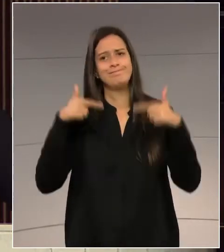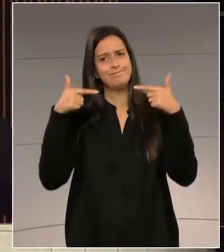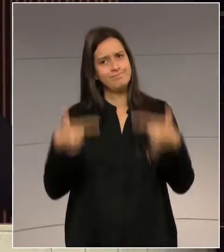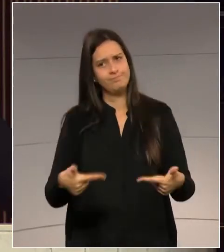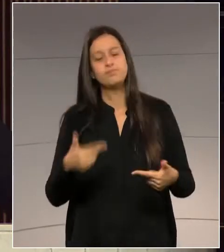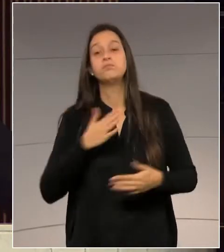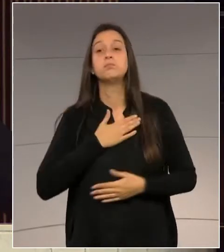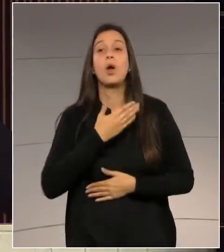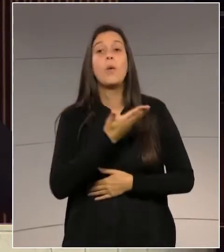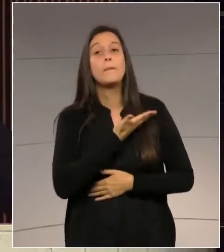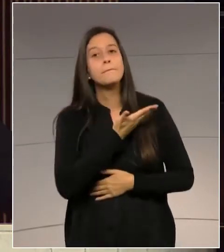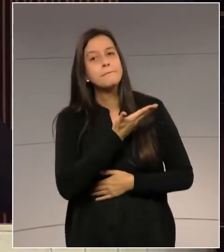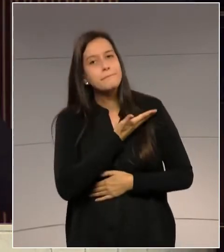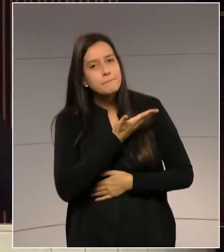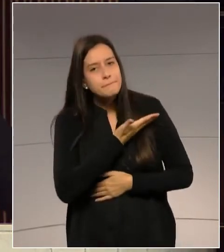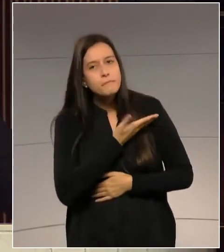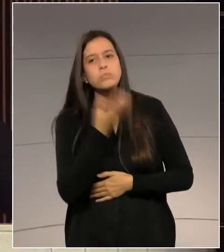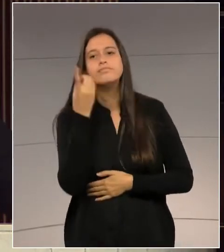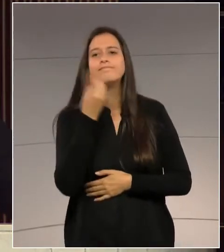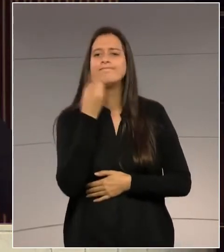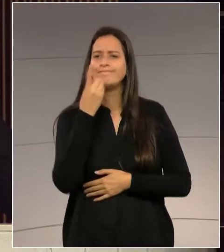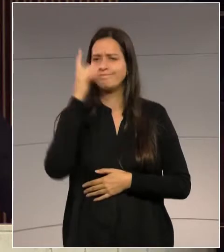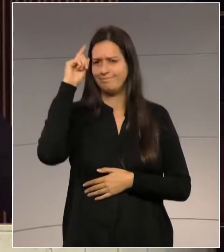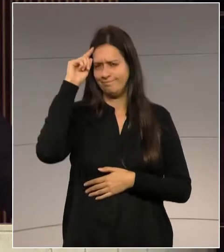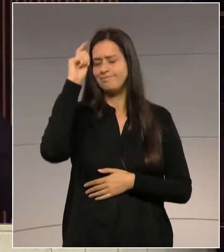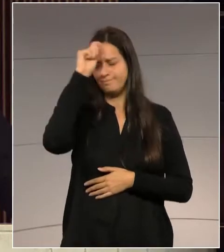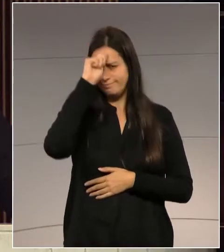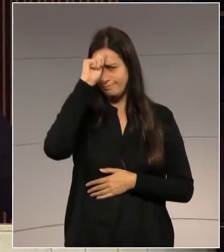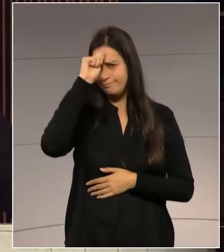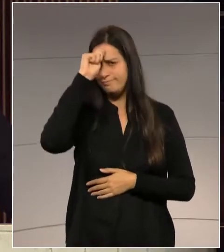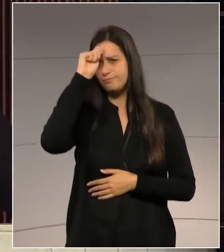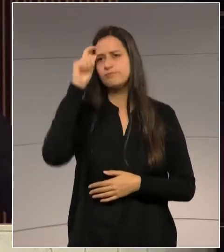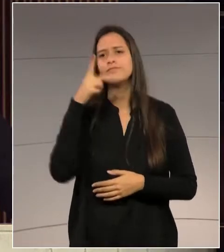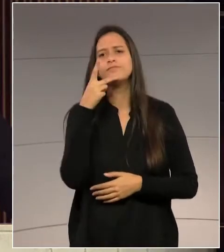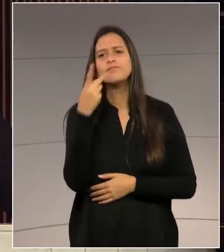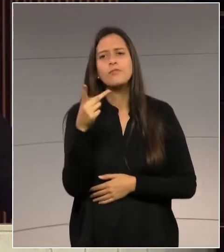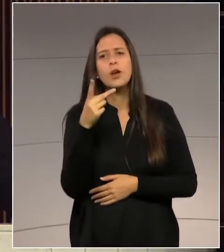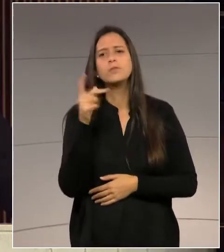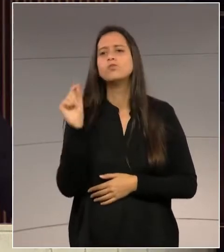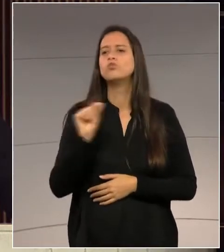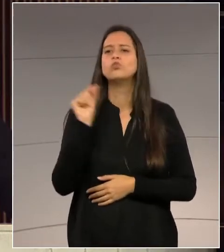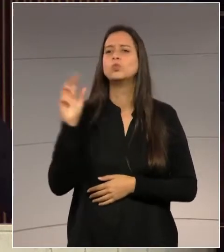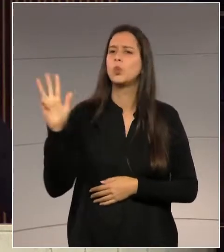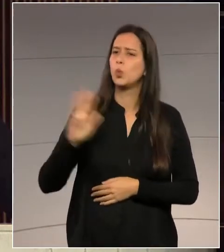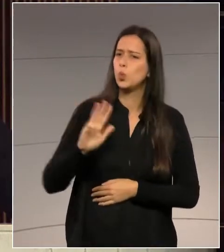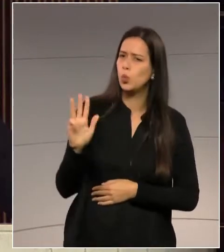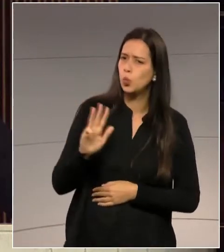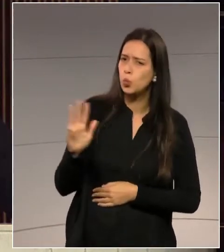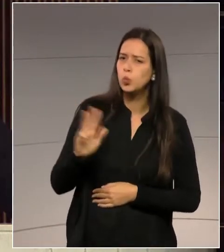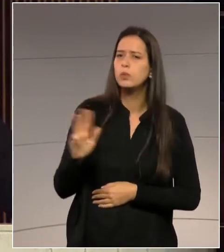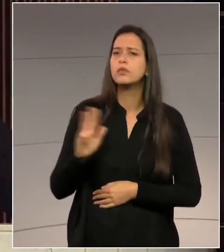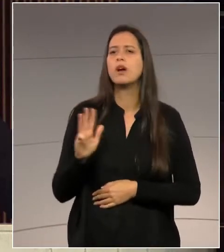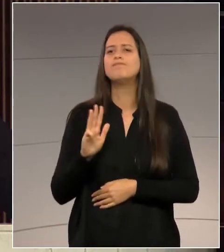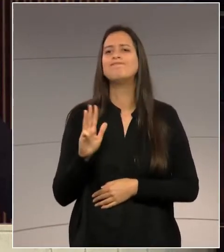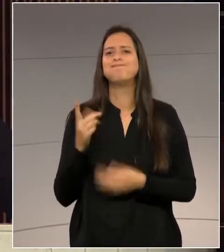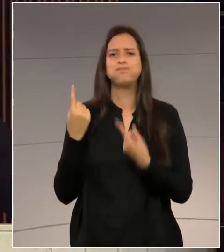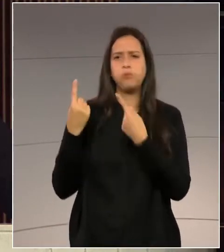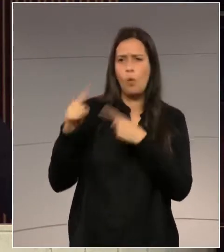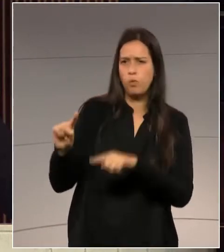respeito quando você coloca que o lula quis dizer que apoia que é contra que a polícia